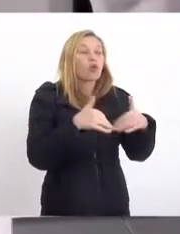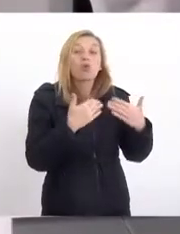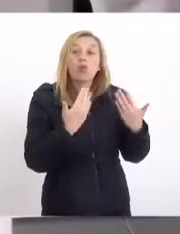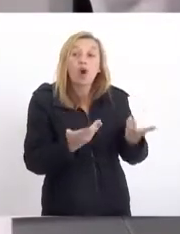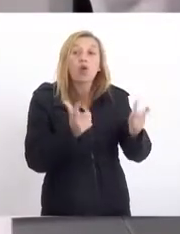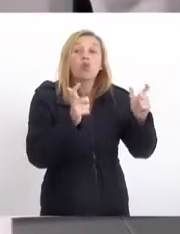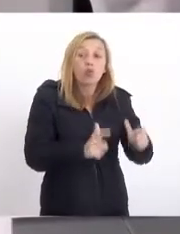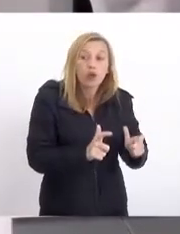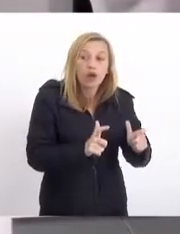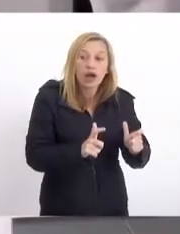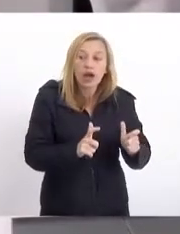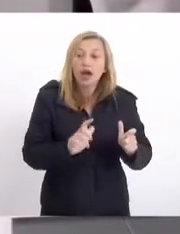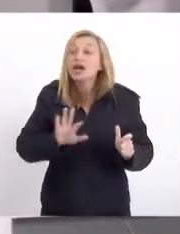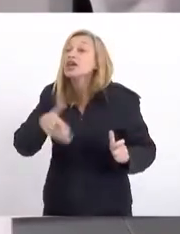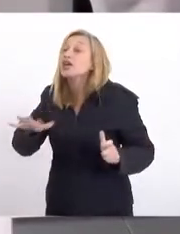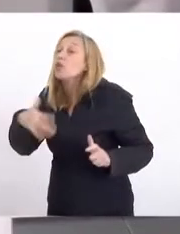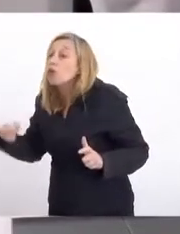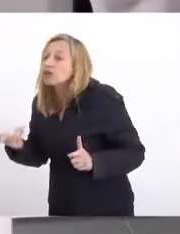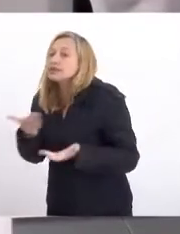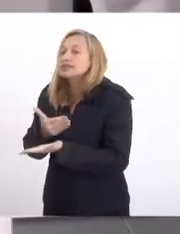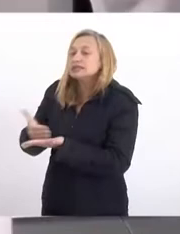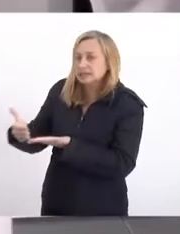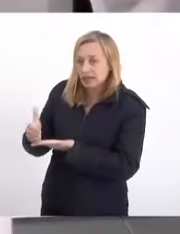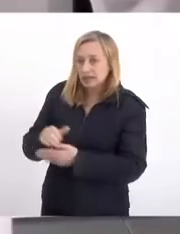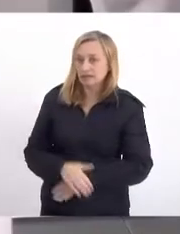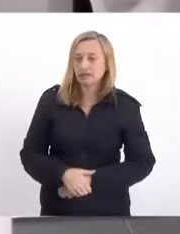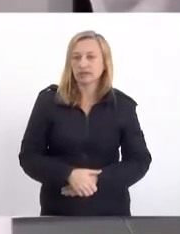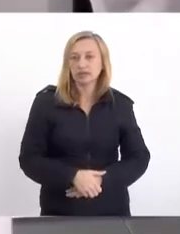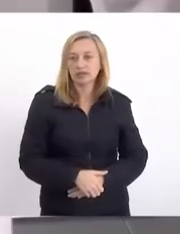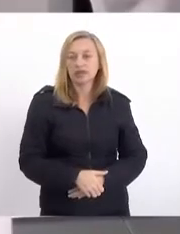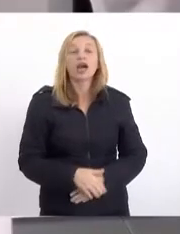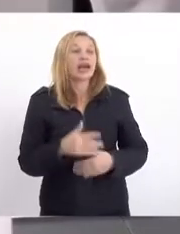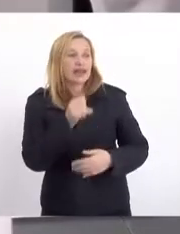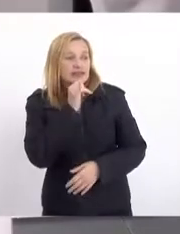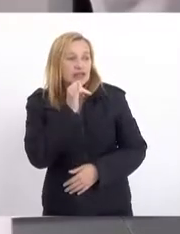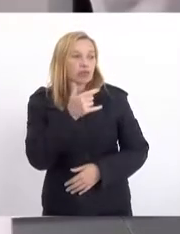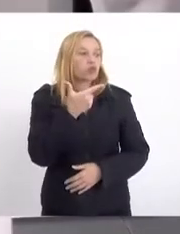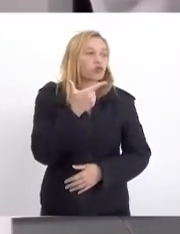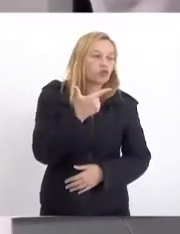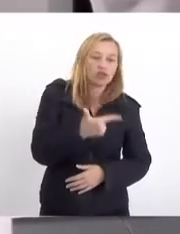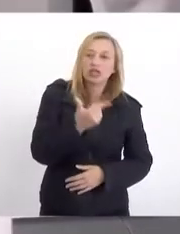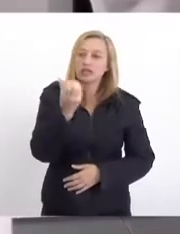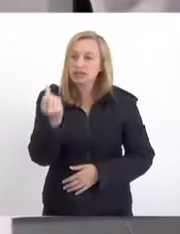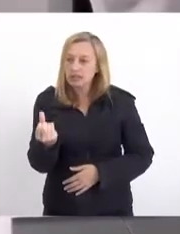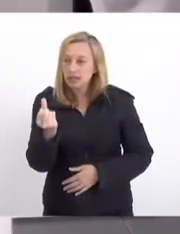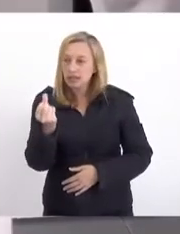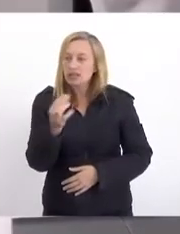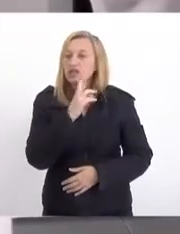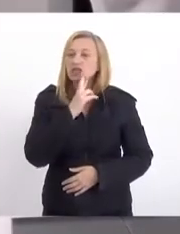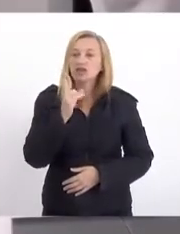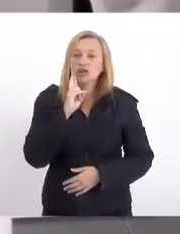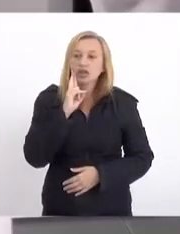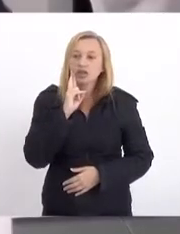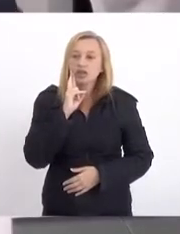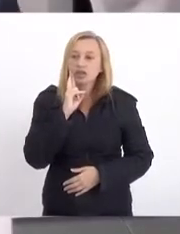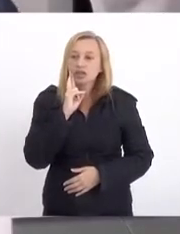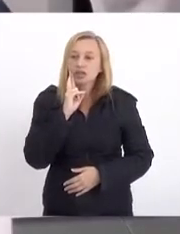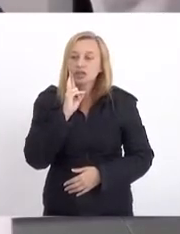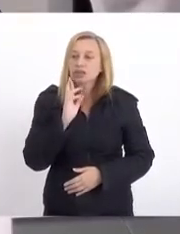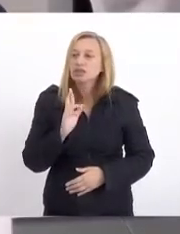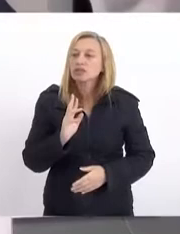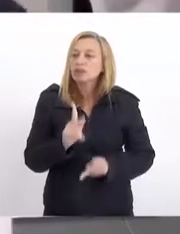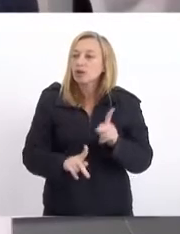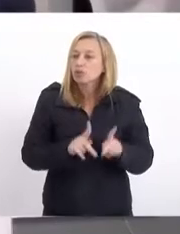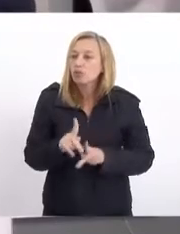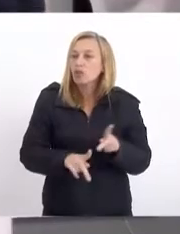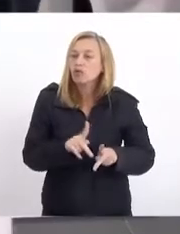Quando fala recuperação e implantação de 26 restaurantes populares, o que a deputada Renata ali está falando? Qual o